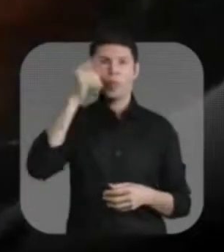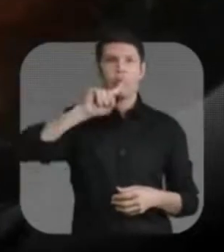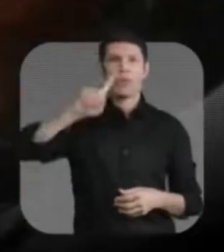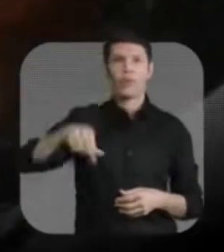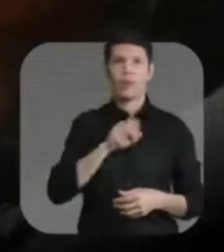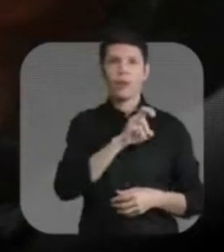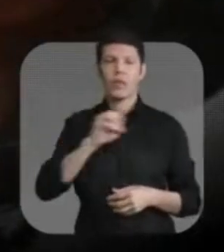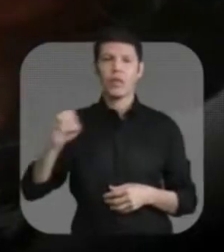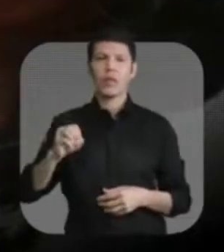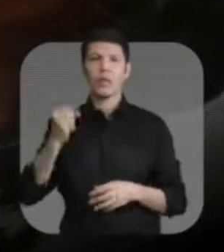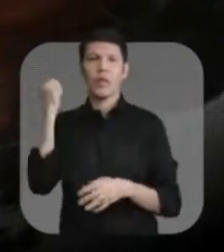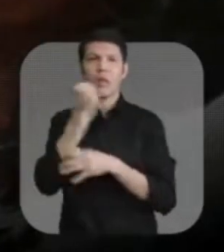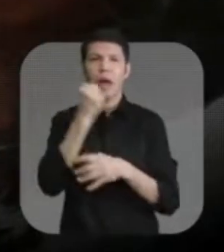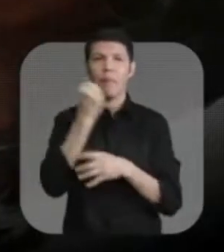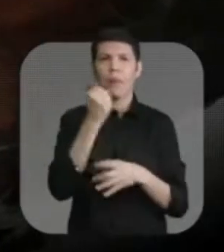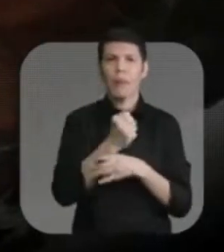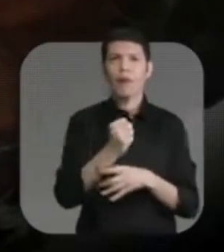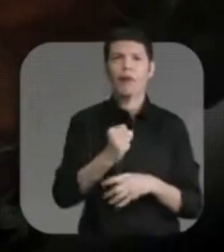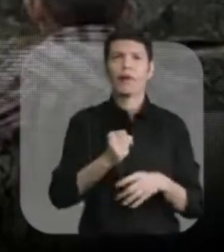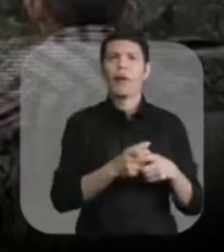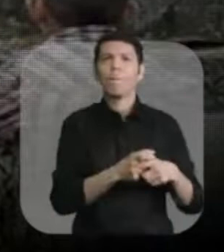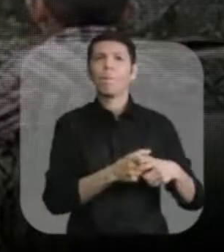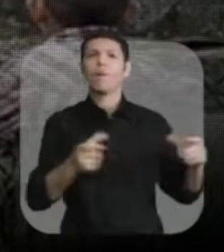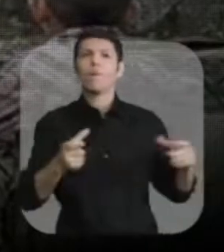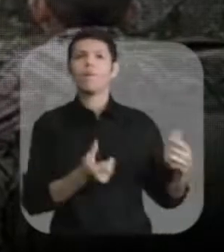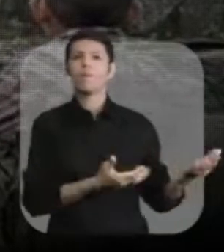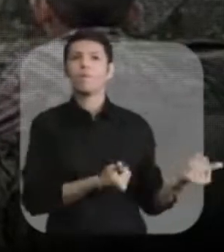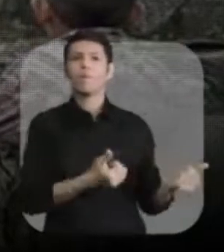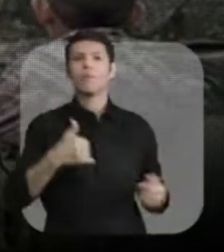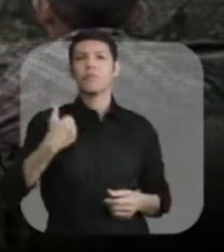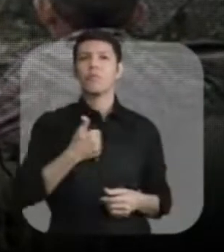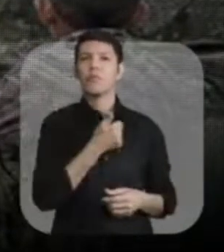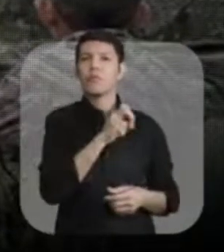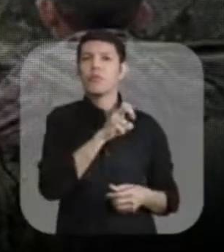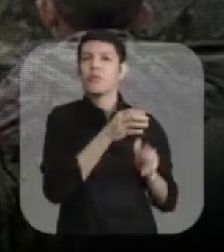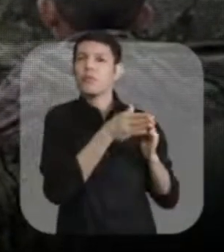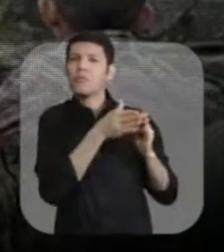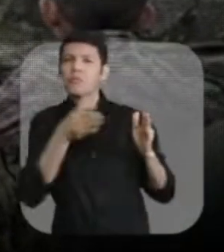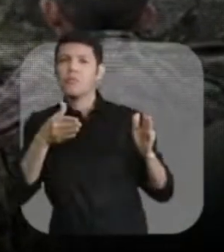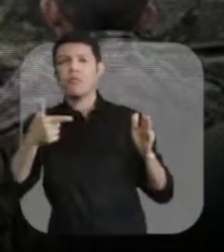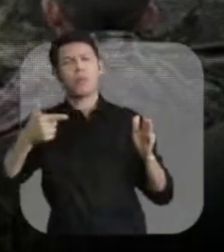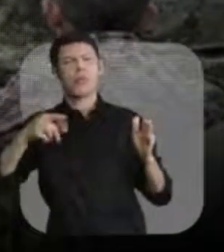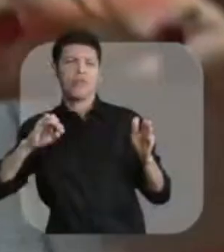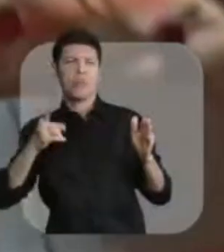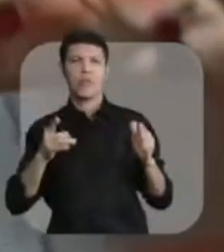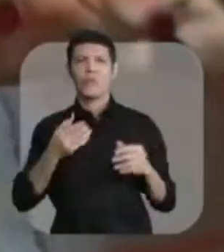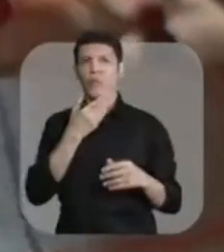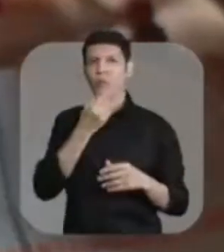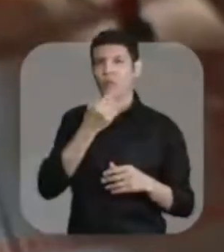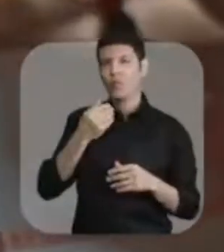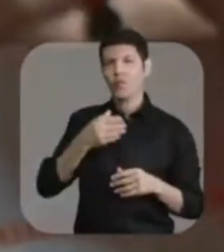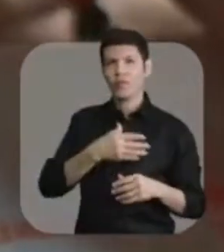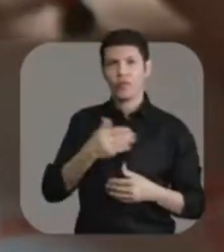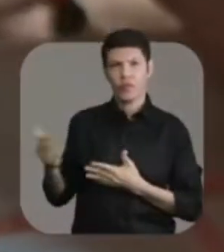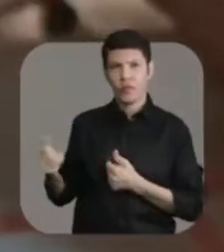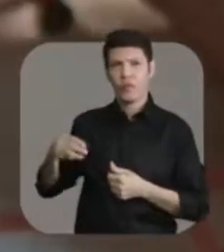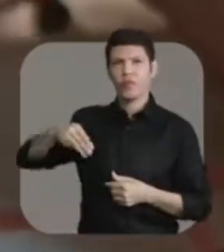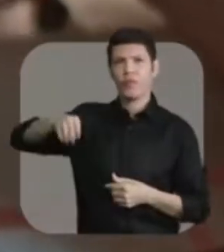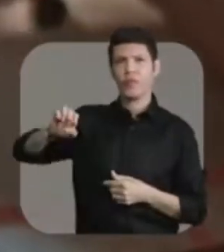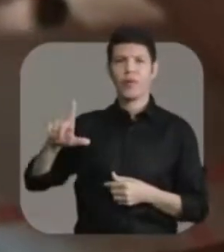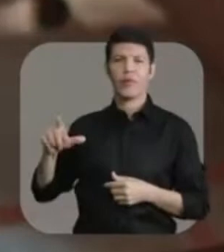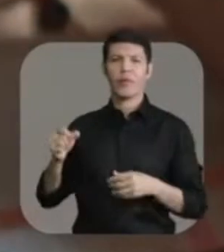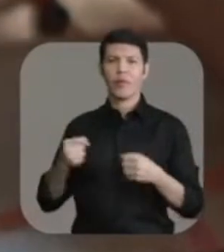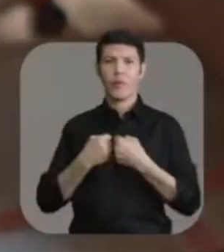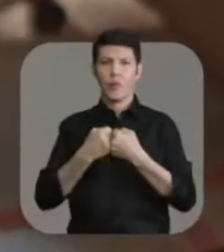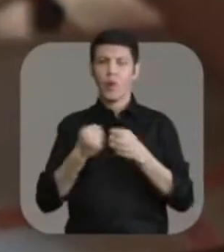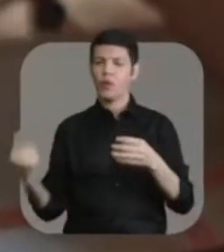de 1.500 pessoas foram assassinadas, a maioria jovens de 15 a 29 anos. Melquisedeque, morto por